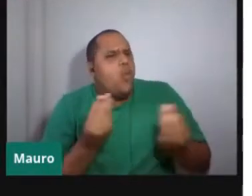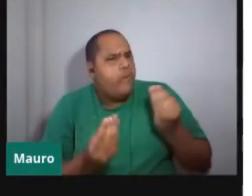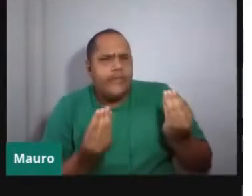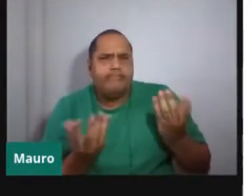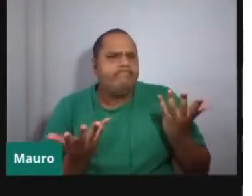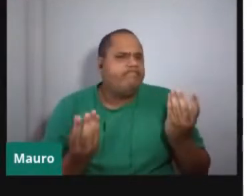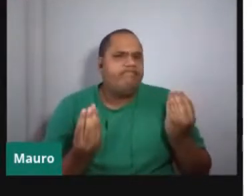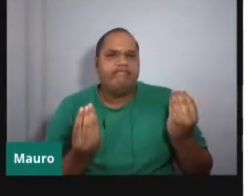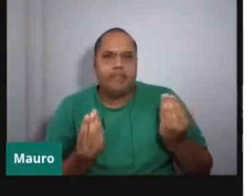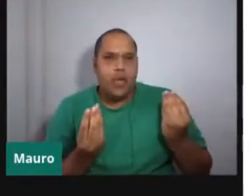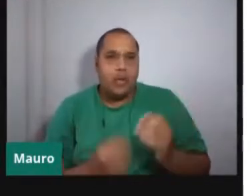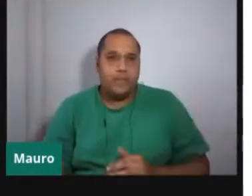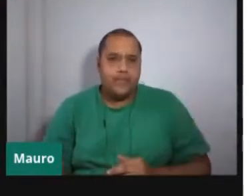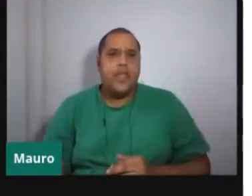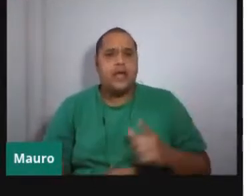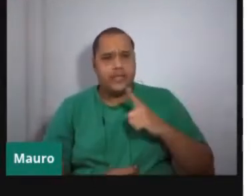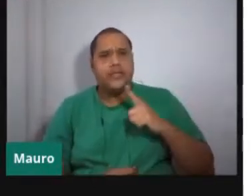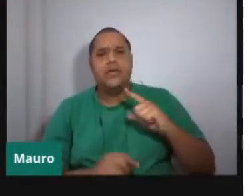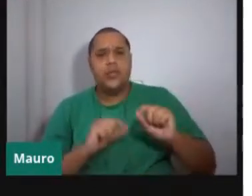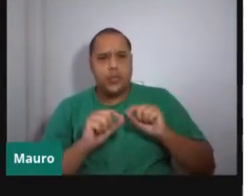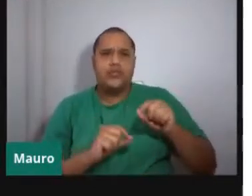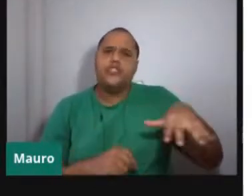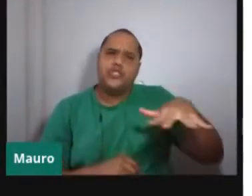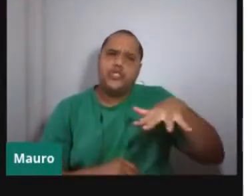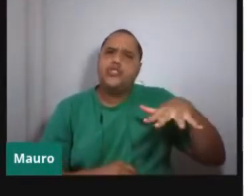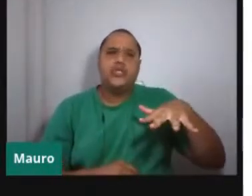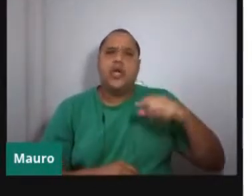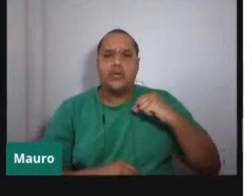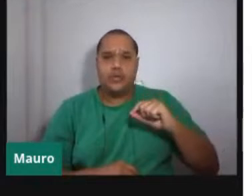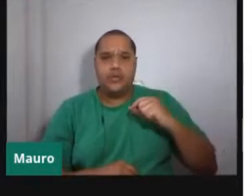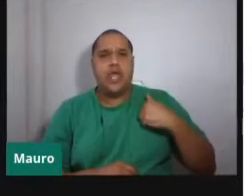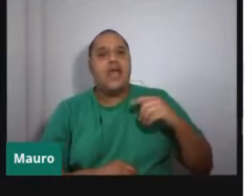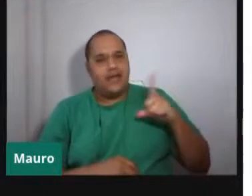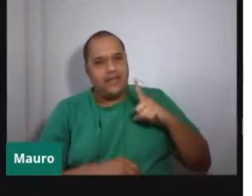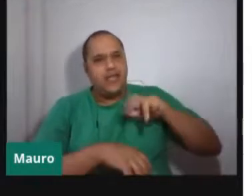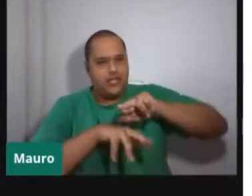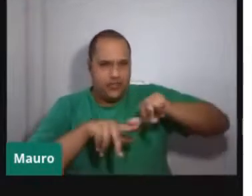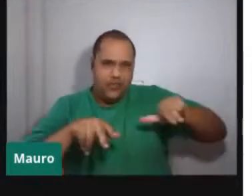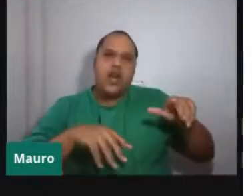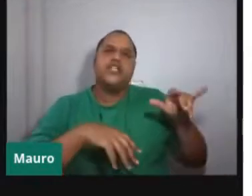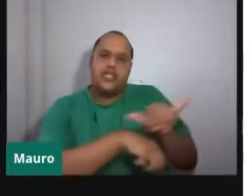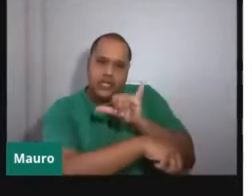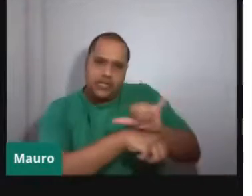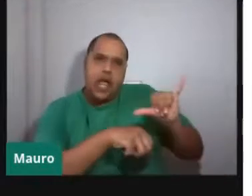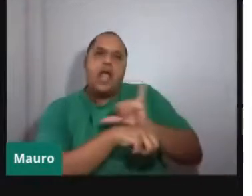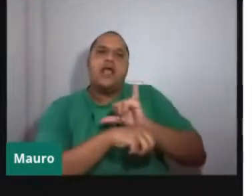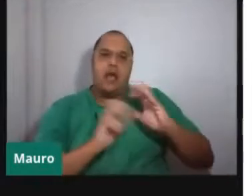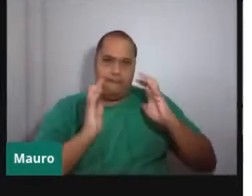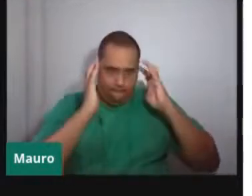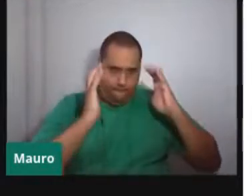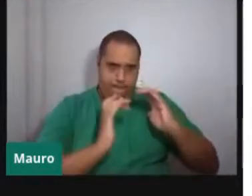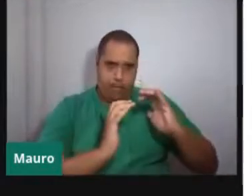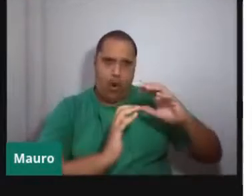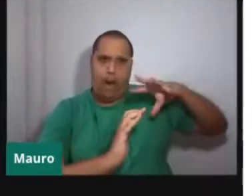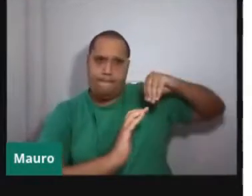Então, a gente tem já no mercado, e nos últimos 20, 30 anos, a gente tem técnicas de neuroimagem que evoluíram muito. Hoje a gente